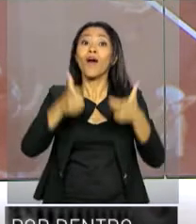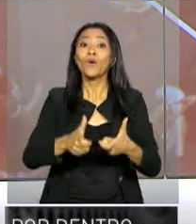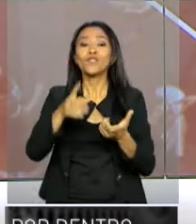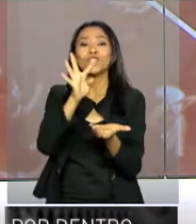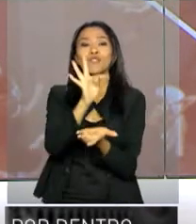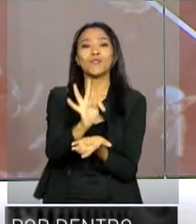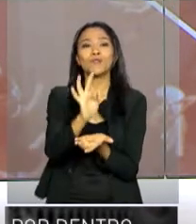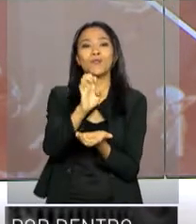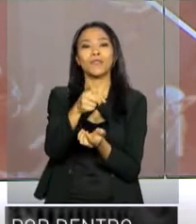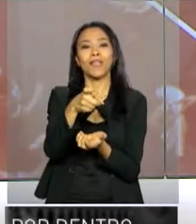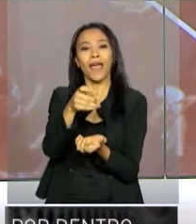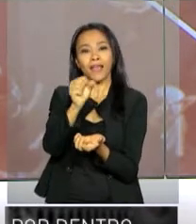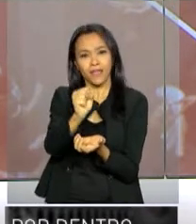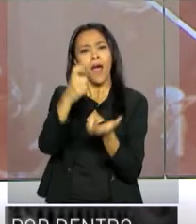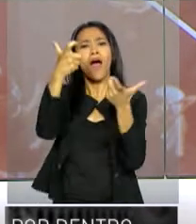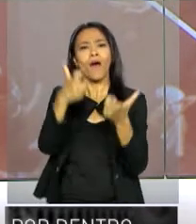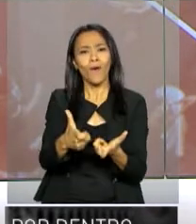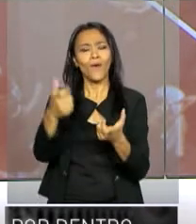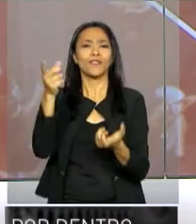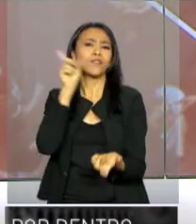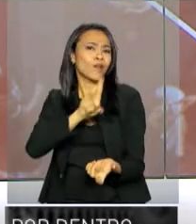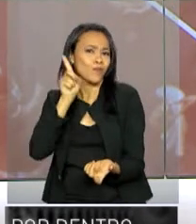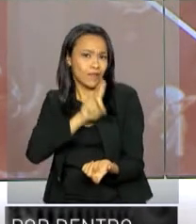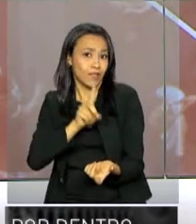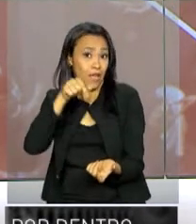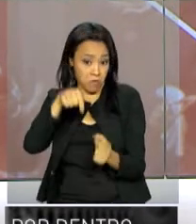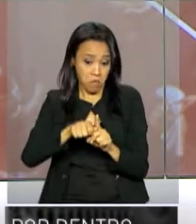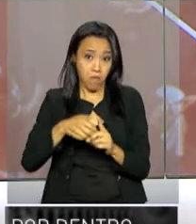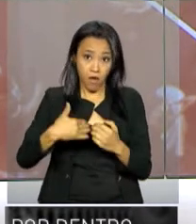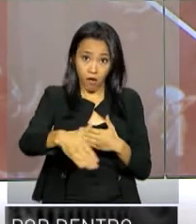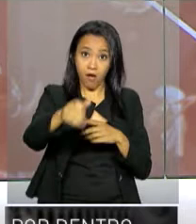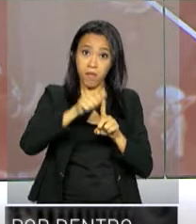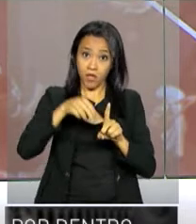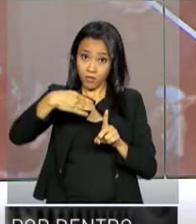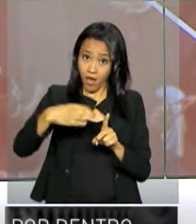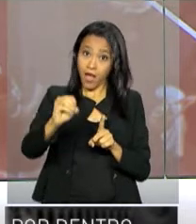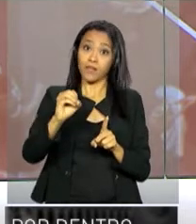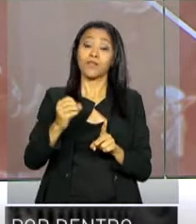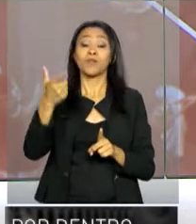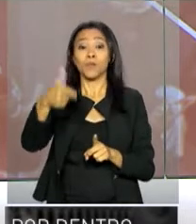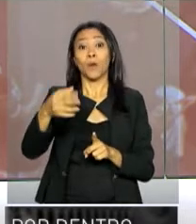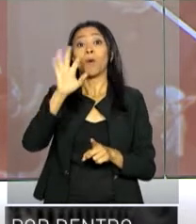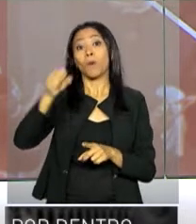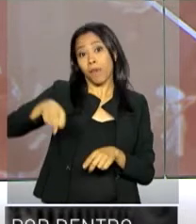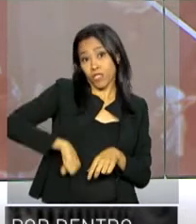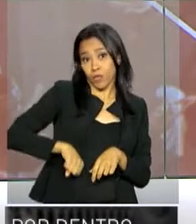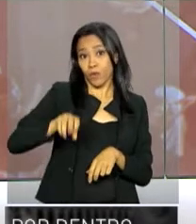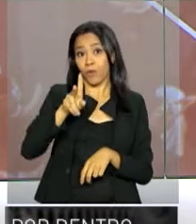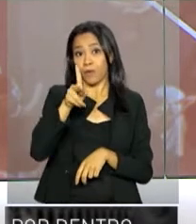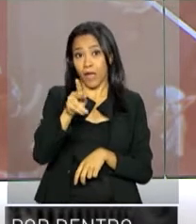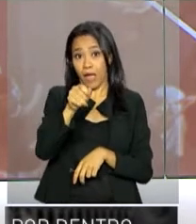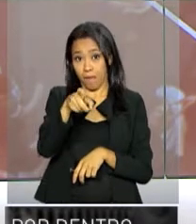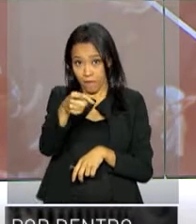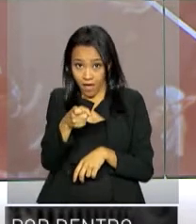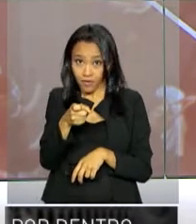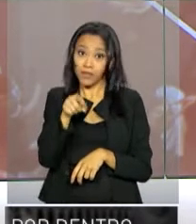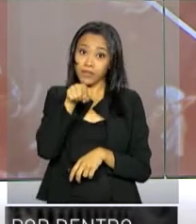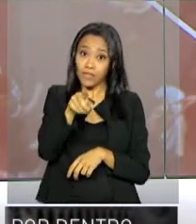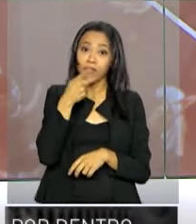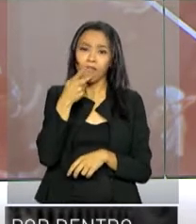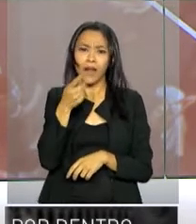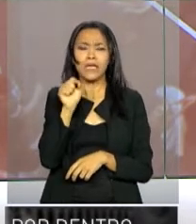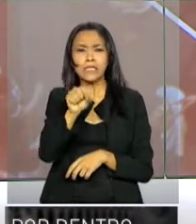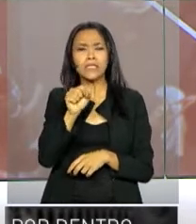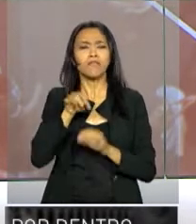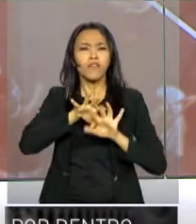agora em março segundo o presidente da apex brasil embaixador roberto jaguaribe a iniciativa terá impacto não